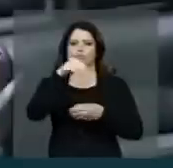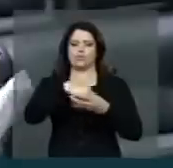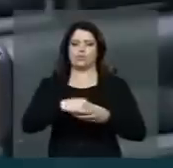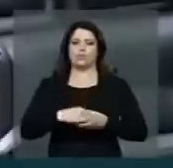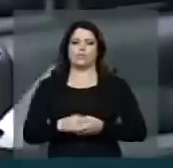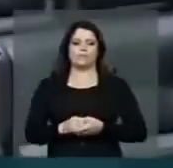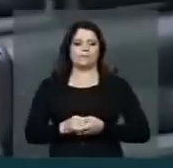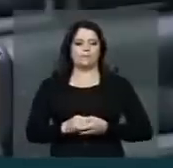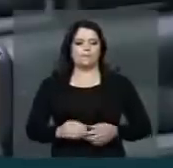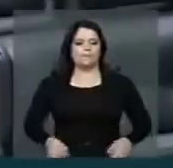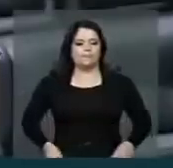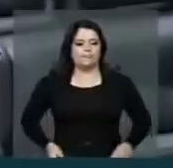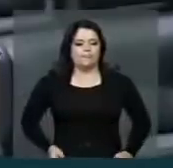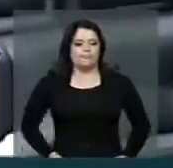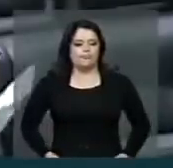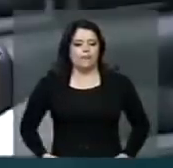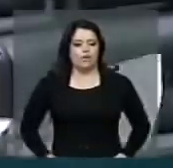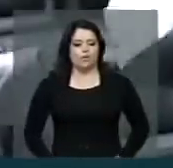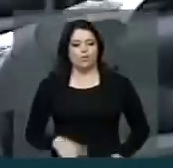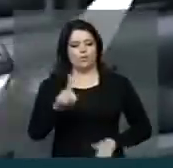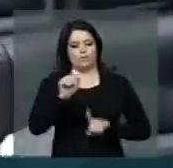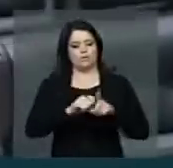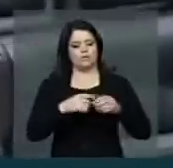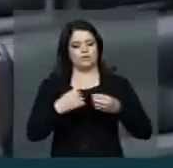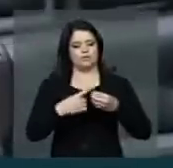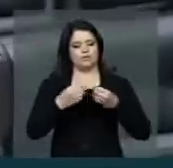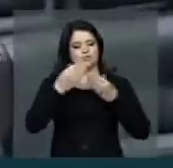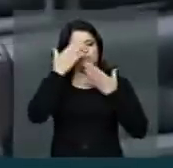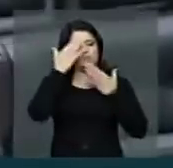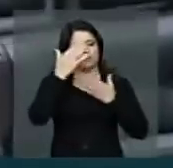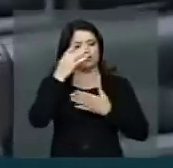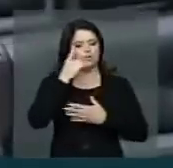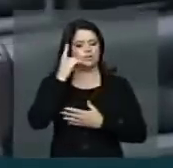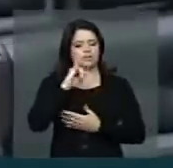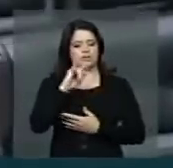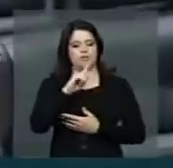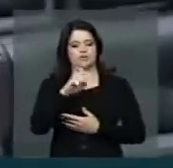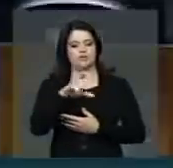em um mês naquela cidade. Muito obrigado e agradeço o deputado Exalci pela tolerância.